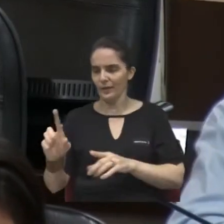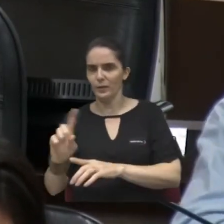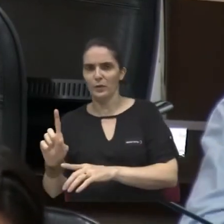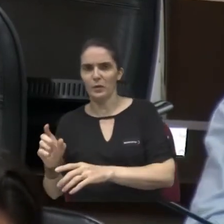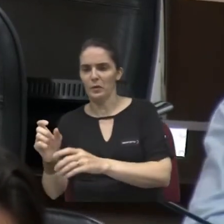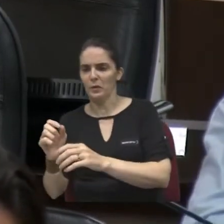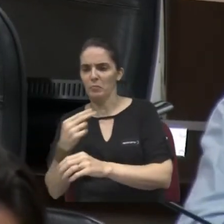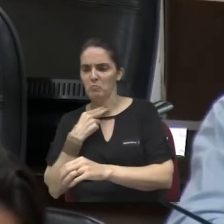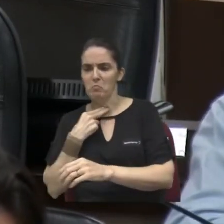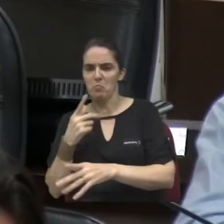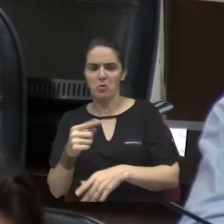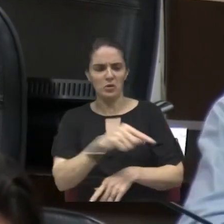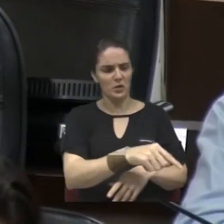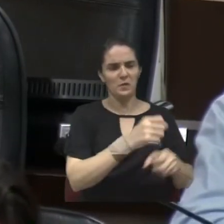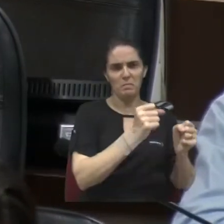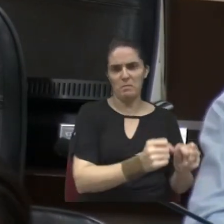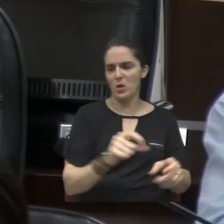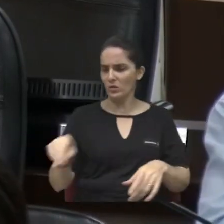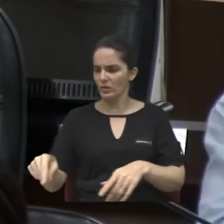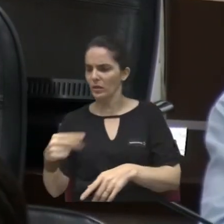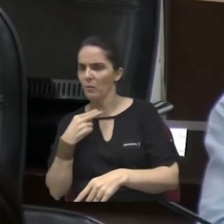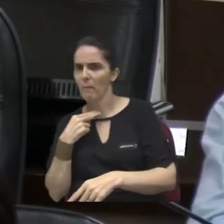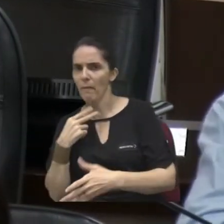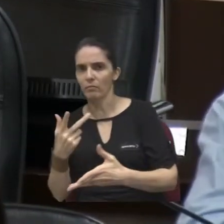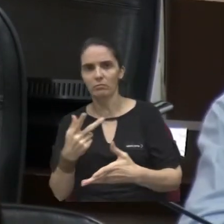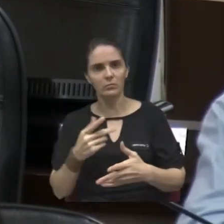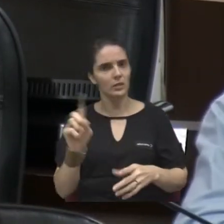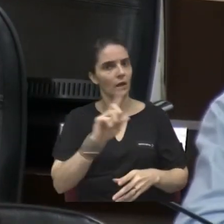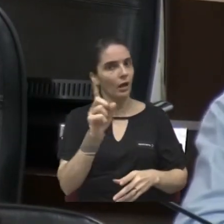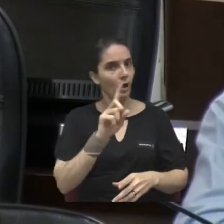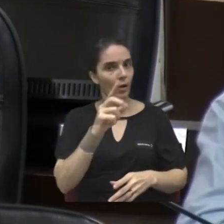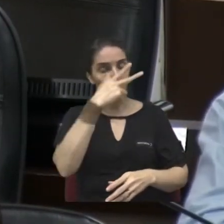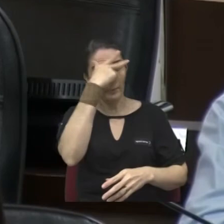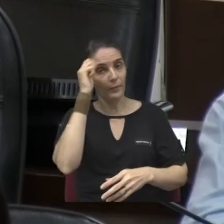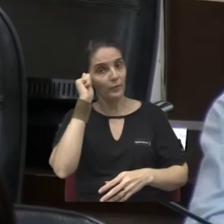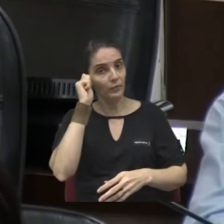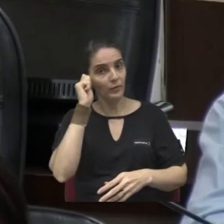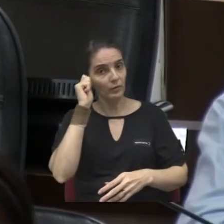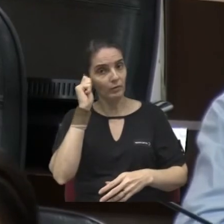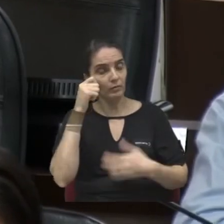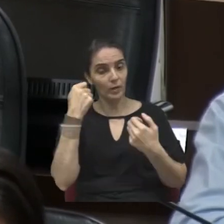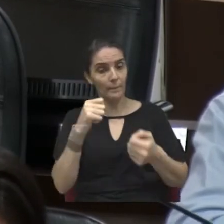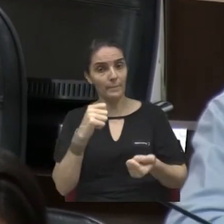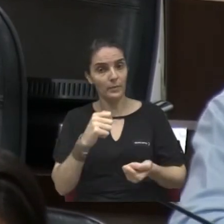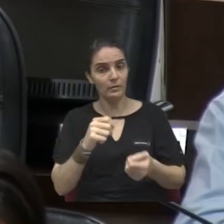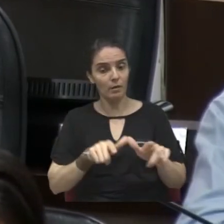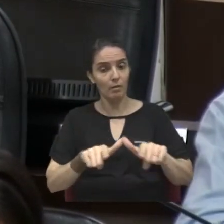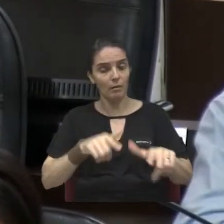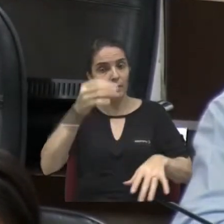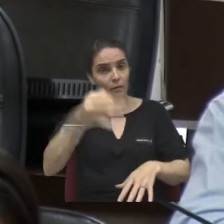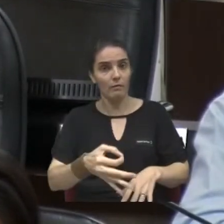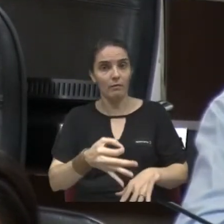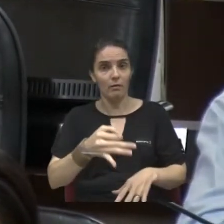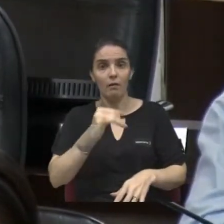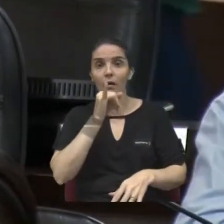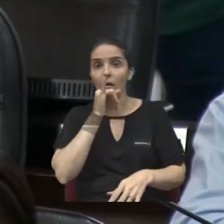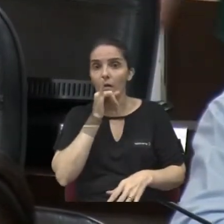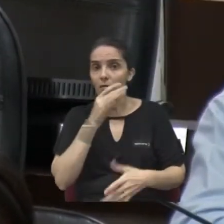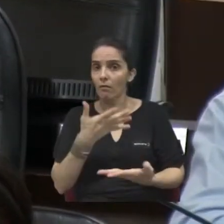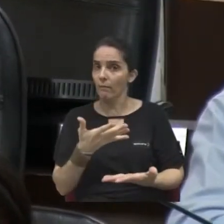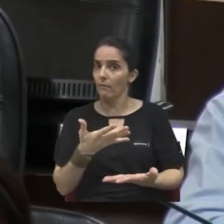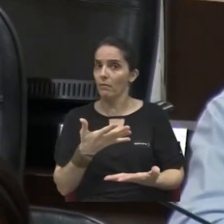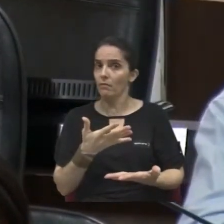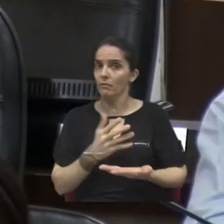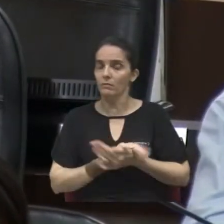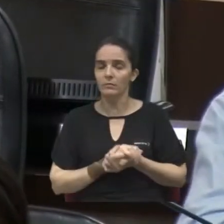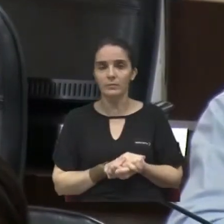pode, para aquele não pode. Não tem essa, a prefeitura tem que dar exemplo. Outra coisa, vereadora Érica,